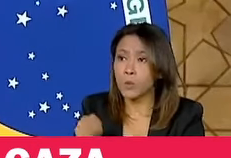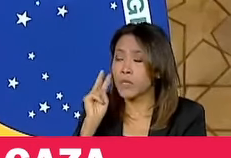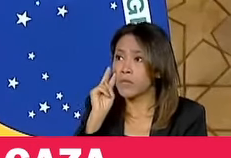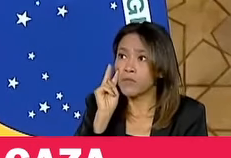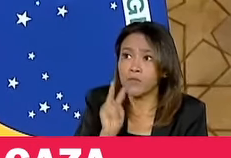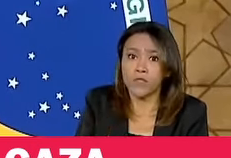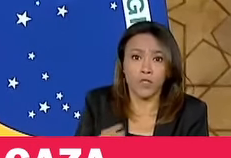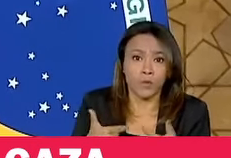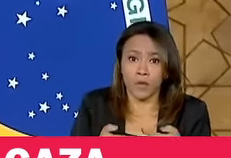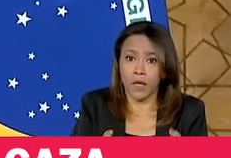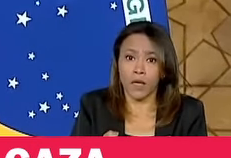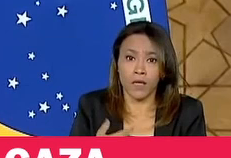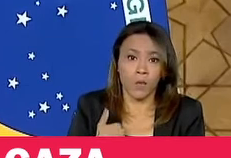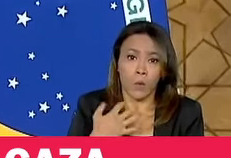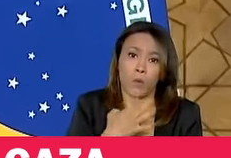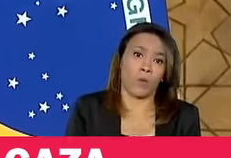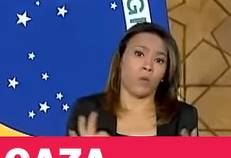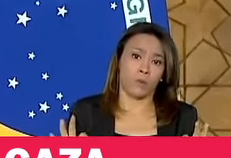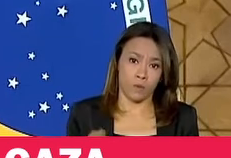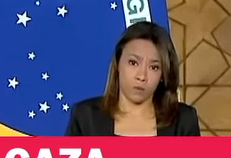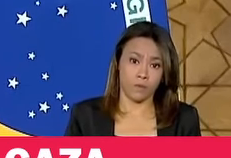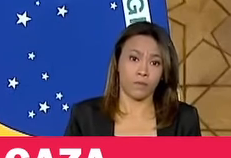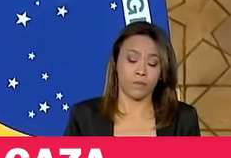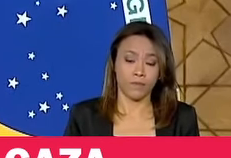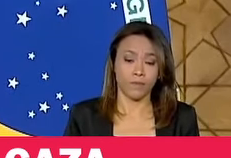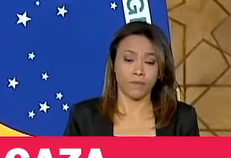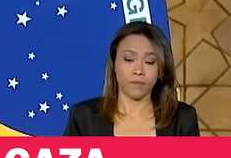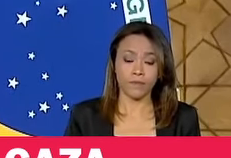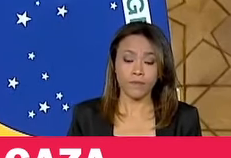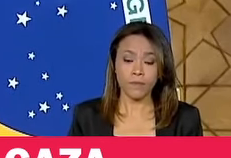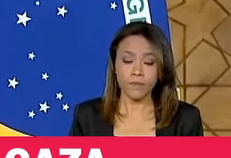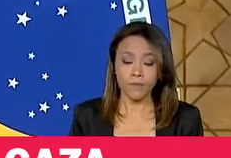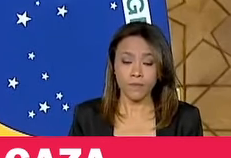que eu tenha conhecimento. Ou seja,